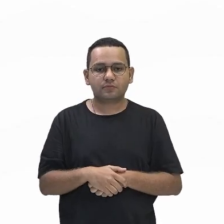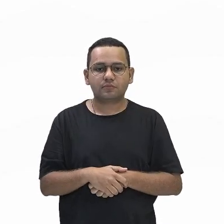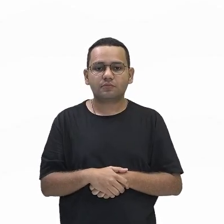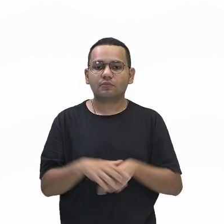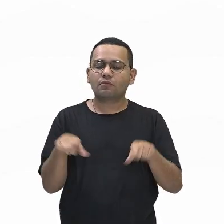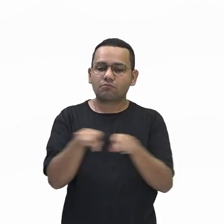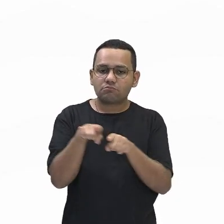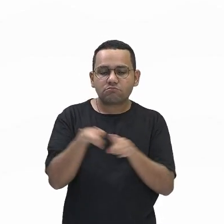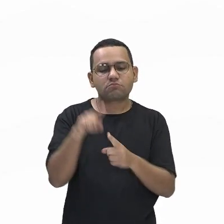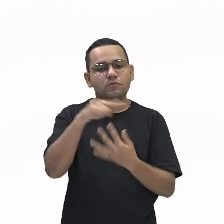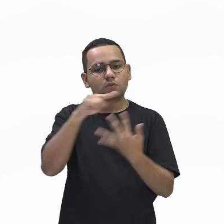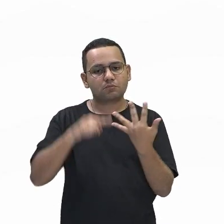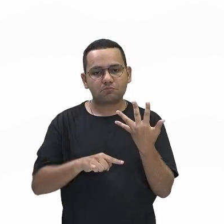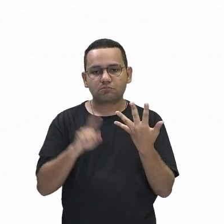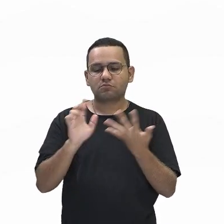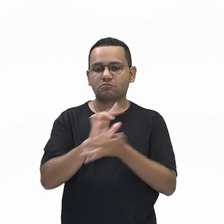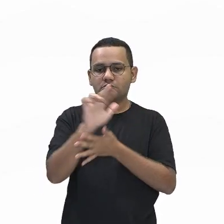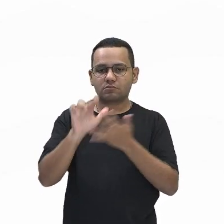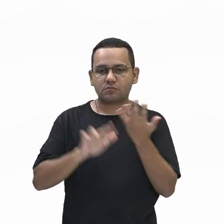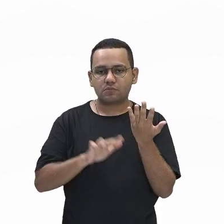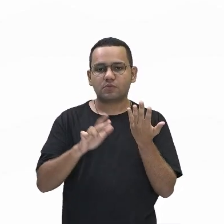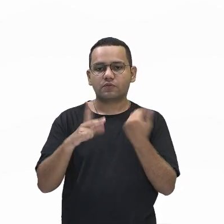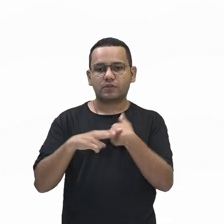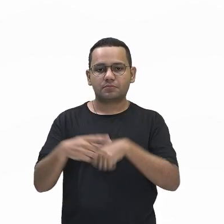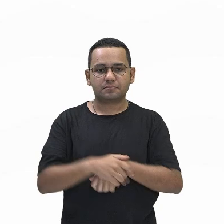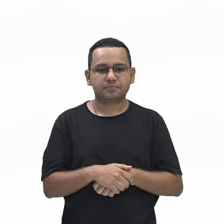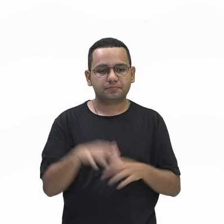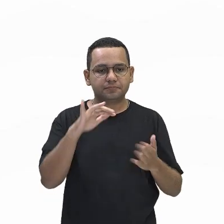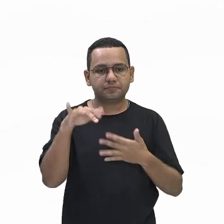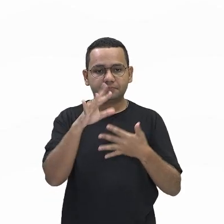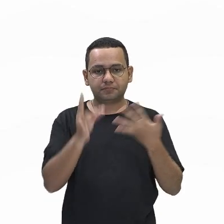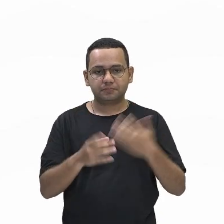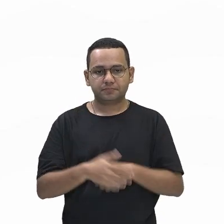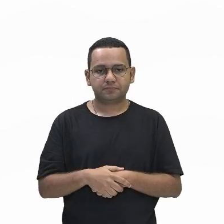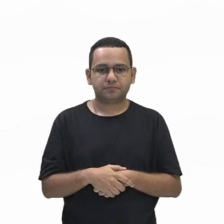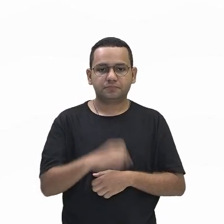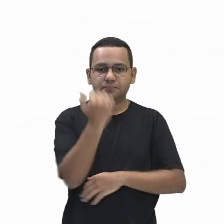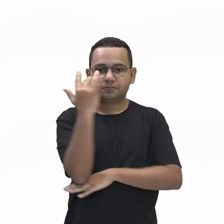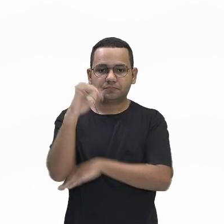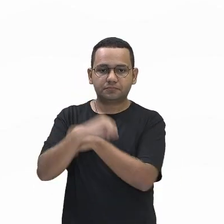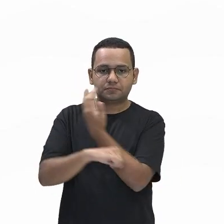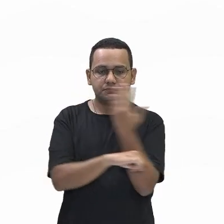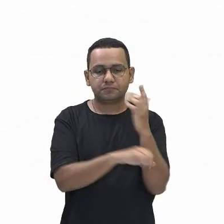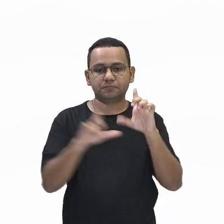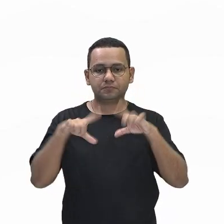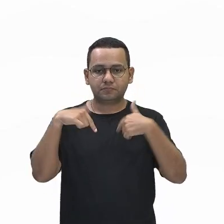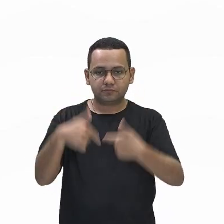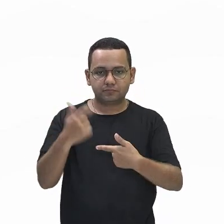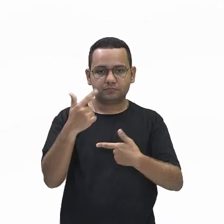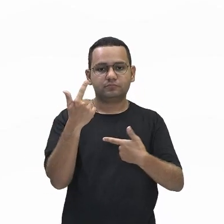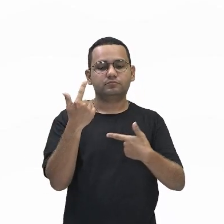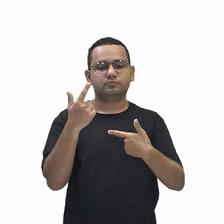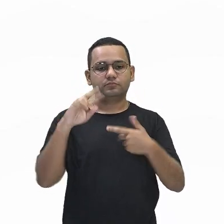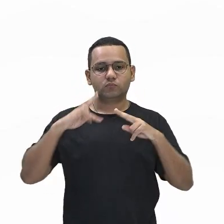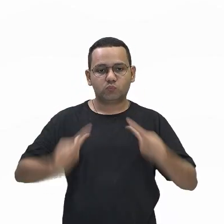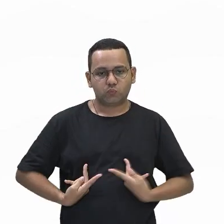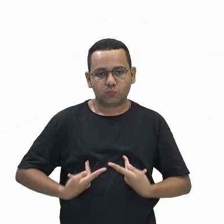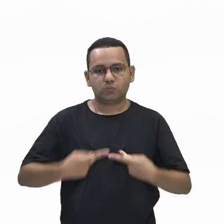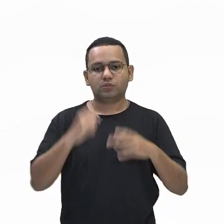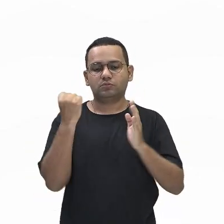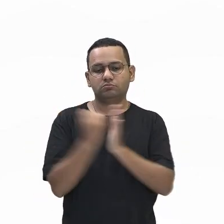agentes mutagênicos. No detalhamento, nós vamos ver sobre o meio ambiente, ação antropológica,